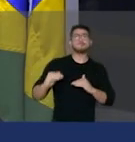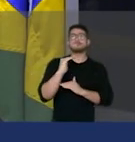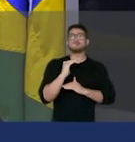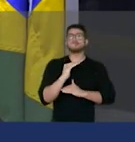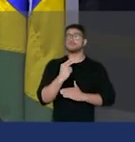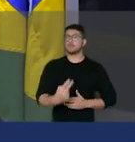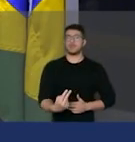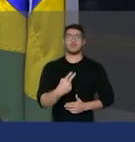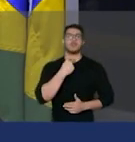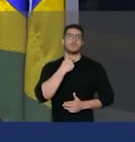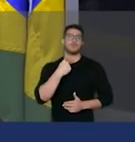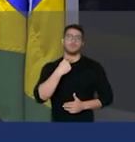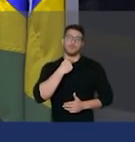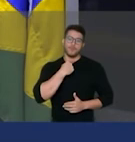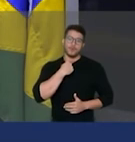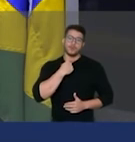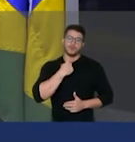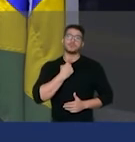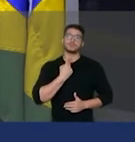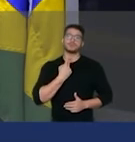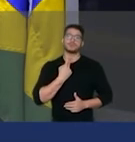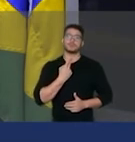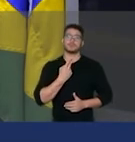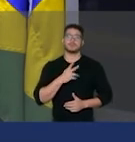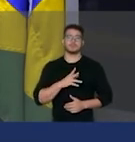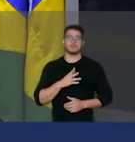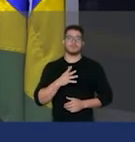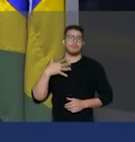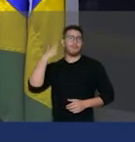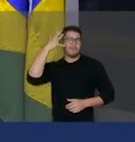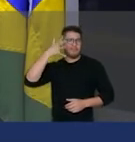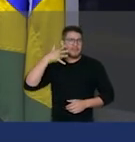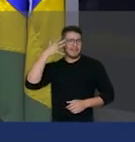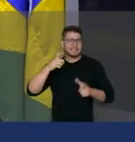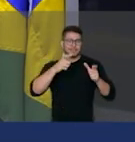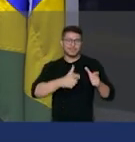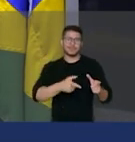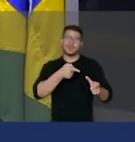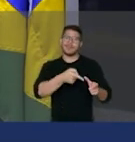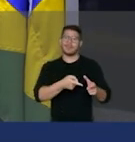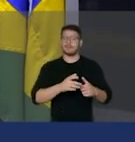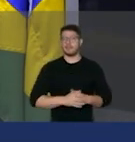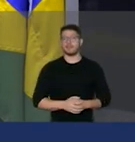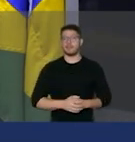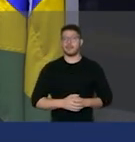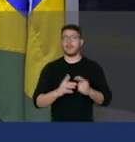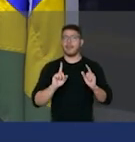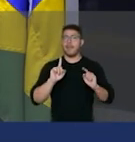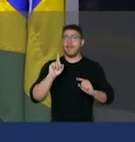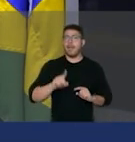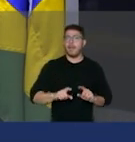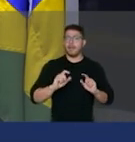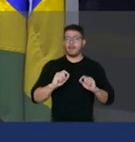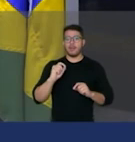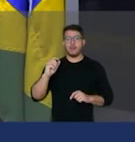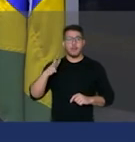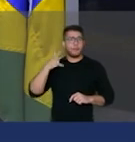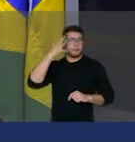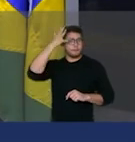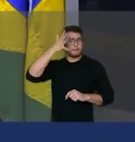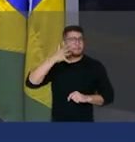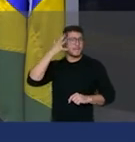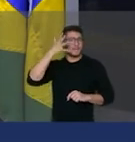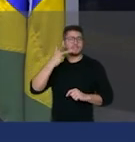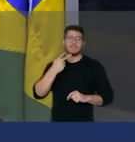excluir indeterminado esse áreas com essa está a palestra defendendo que um